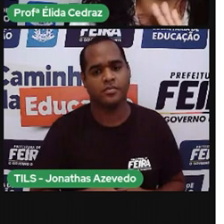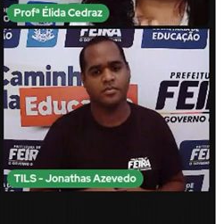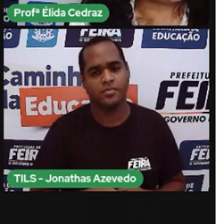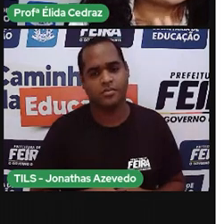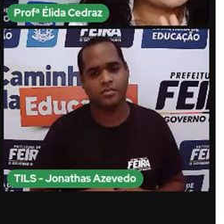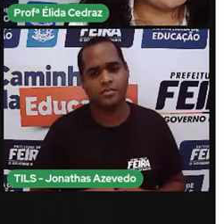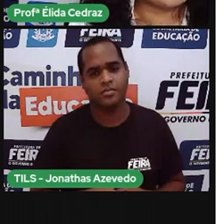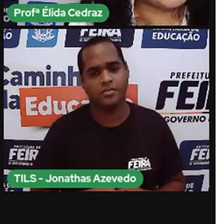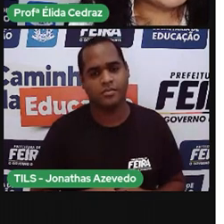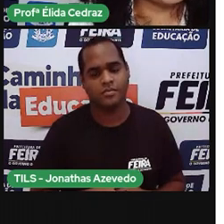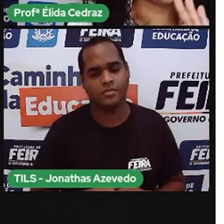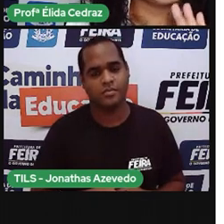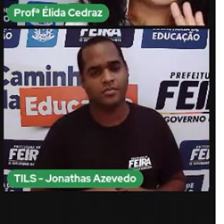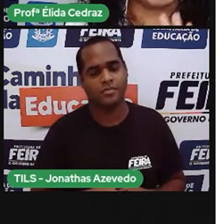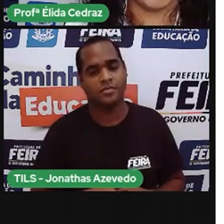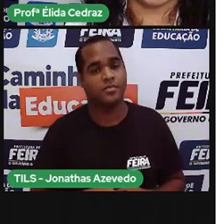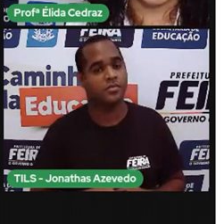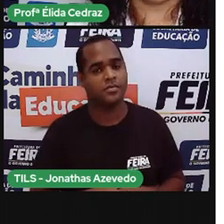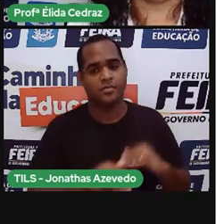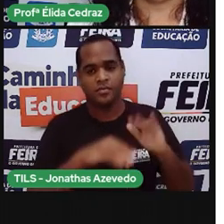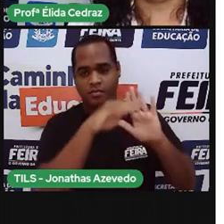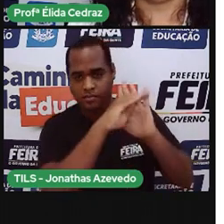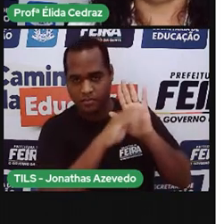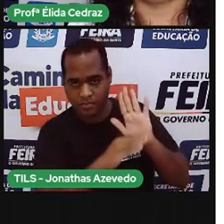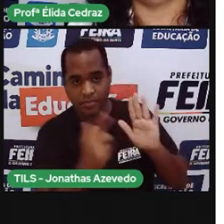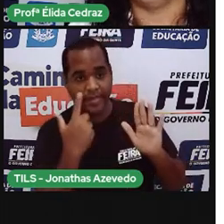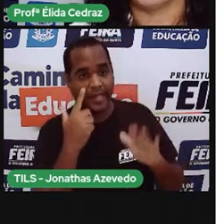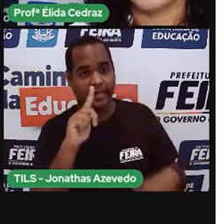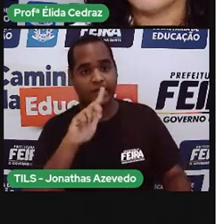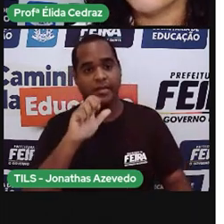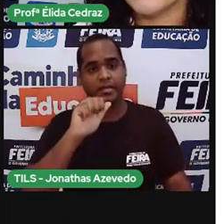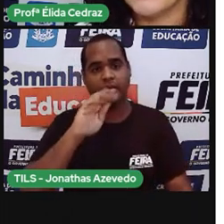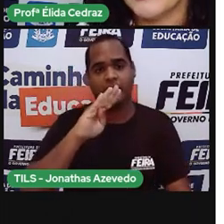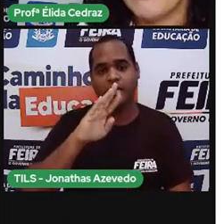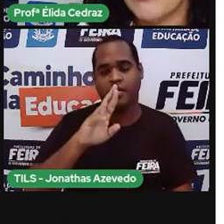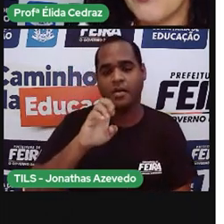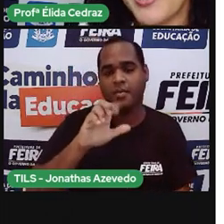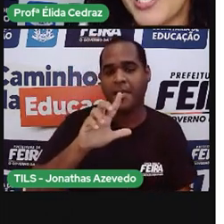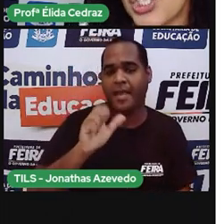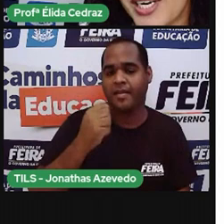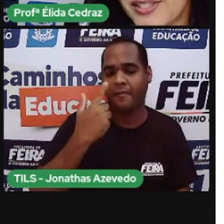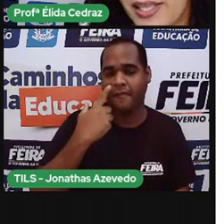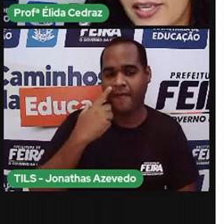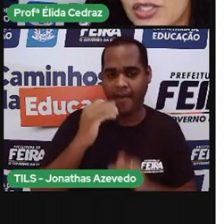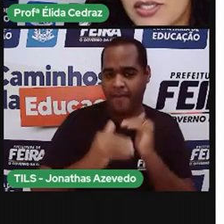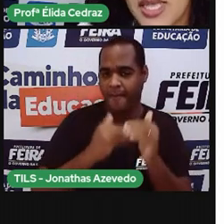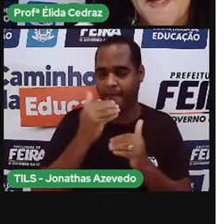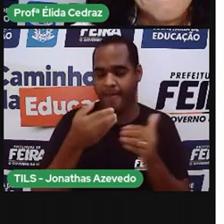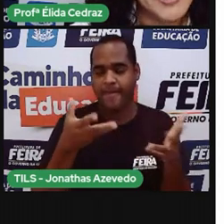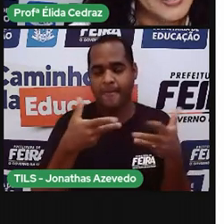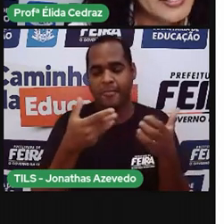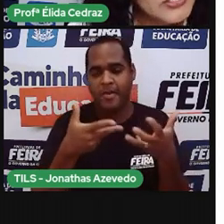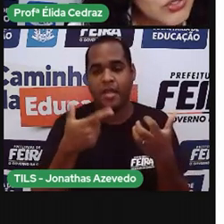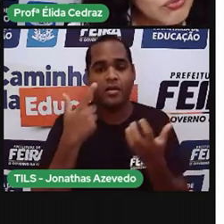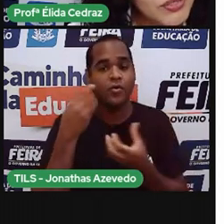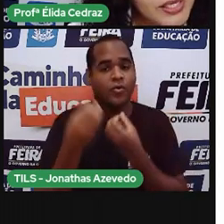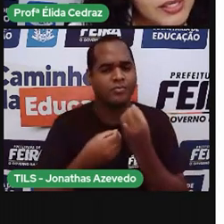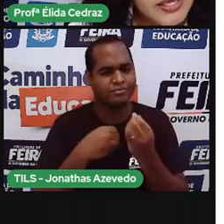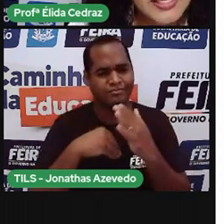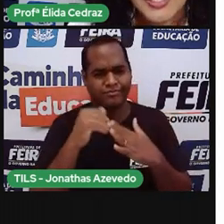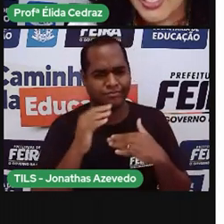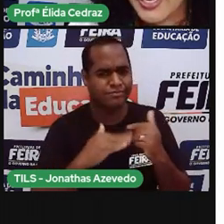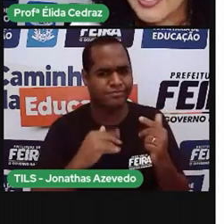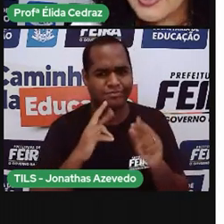Observando a lista de Gabriela, responda. A Pró quer que você desenvolva estratégias para